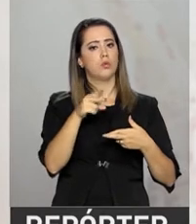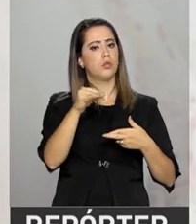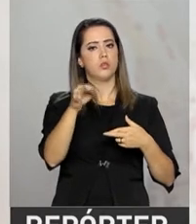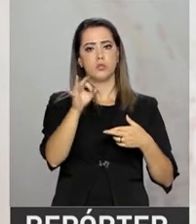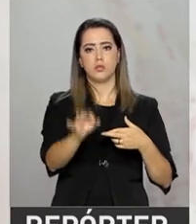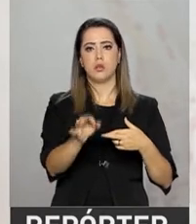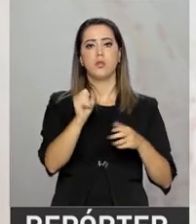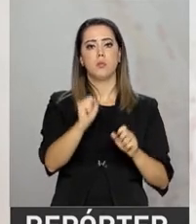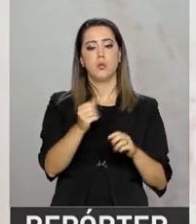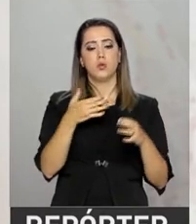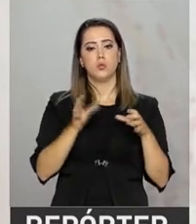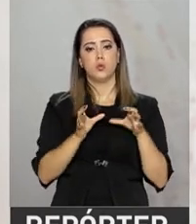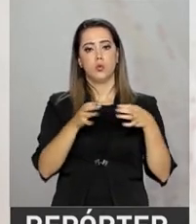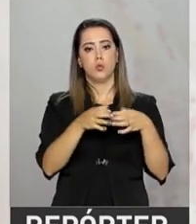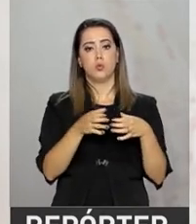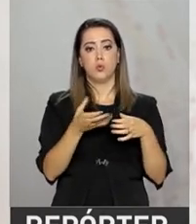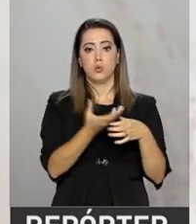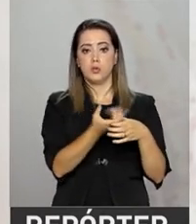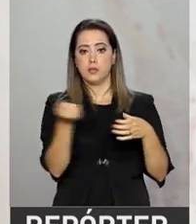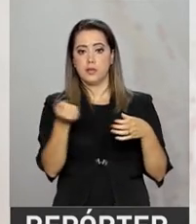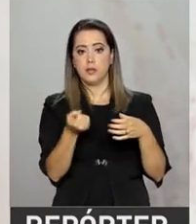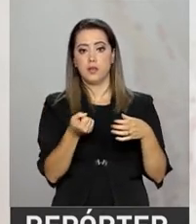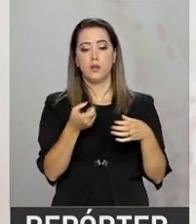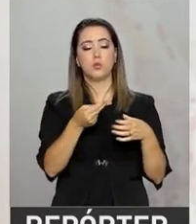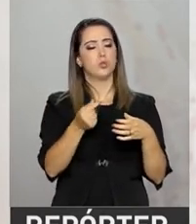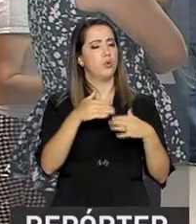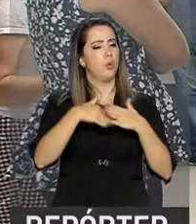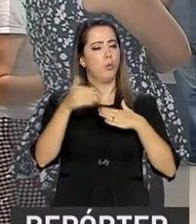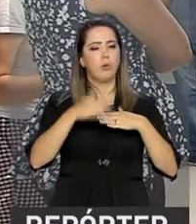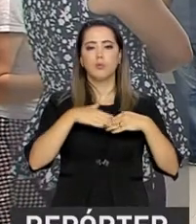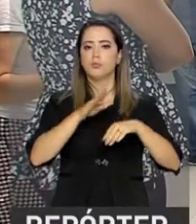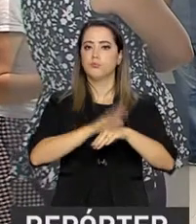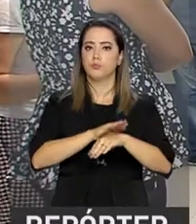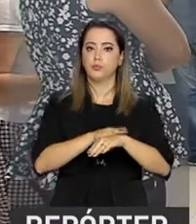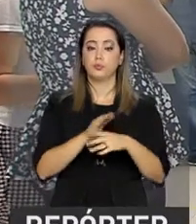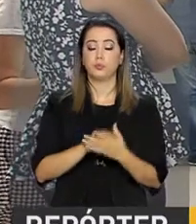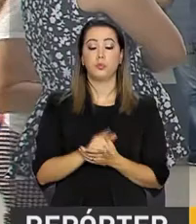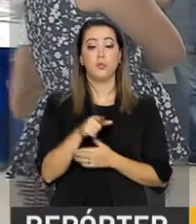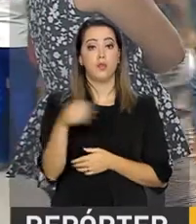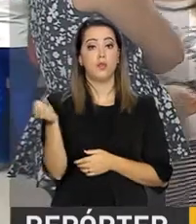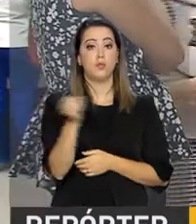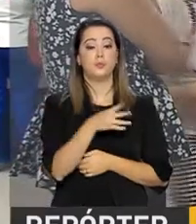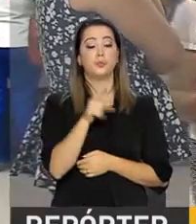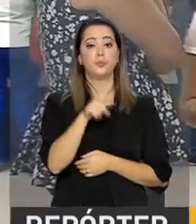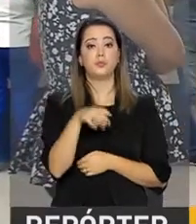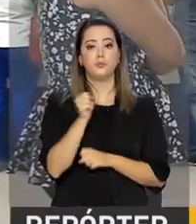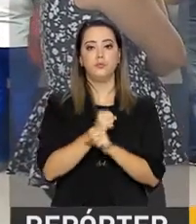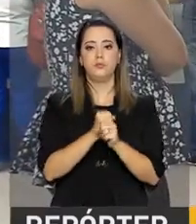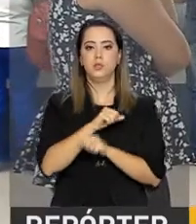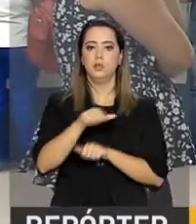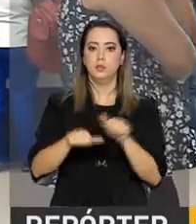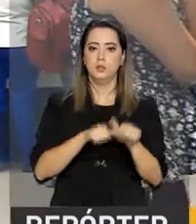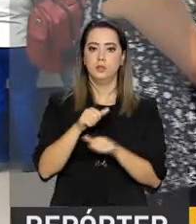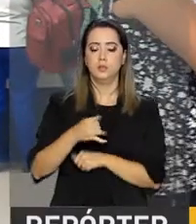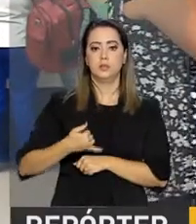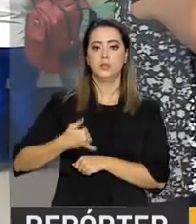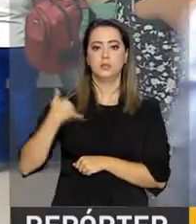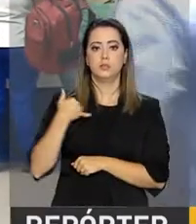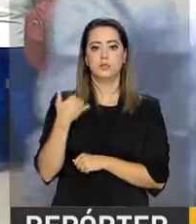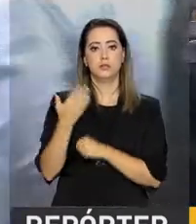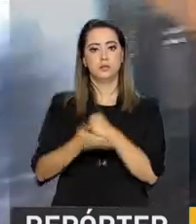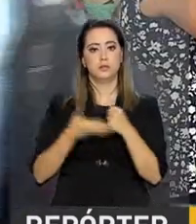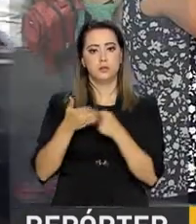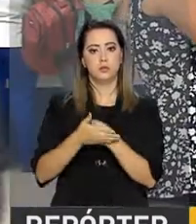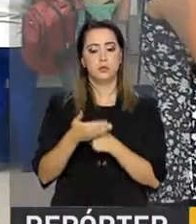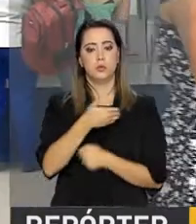definida este grupo pode sacar o dinheiro a qualquer momento a novidade para este ano é a mudança na idade mínima o governo